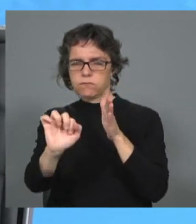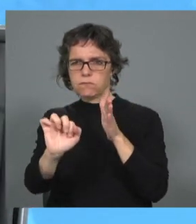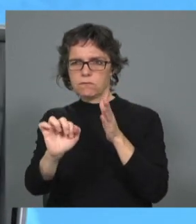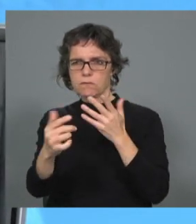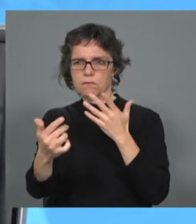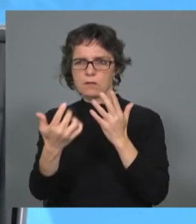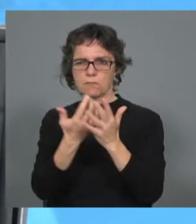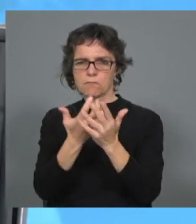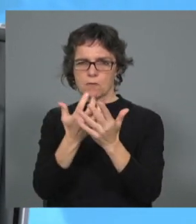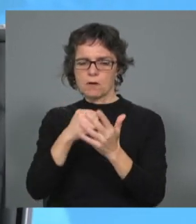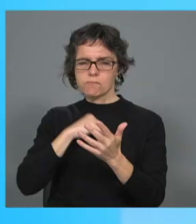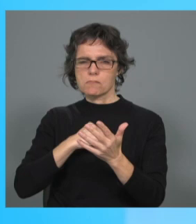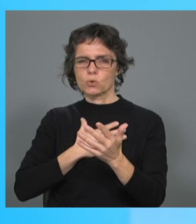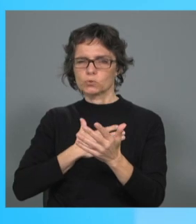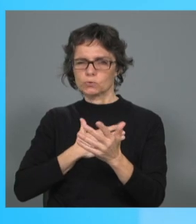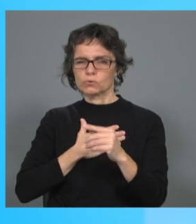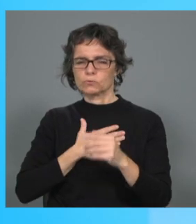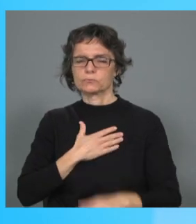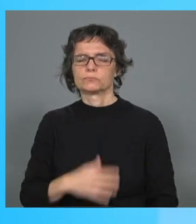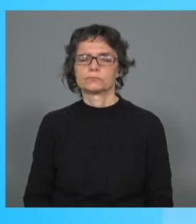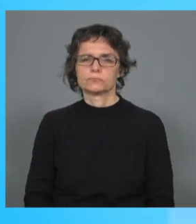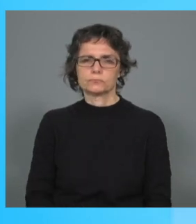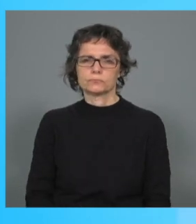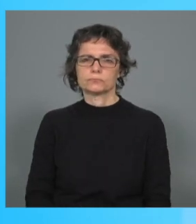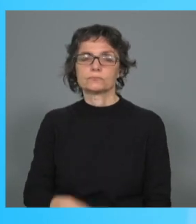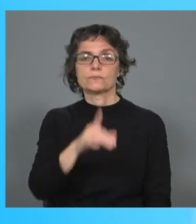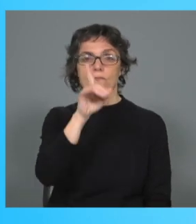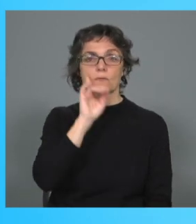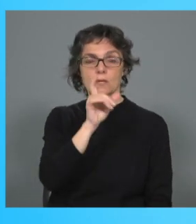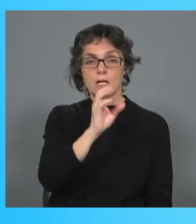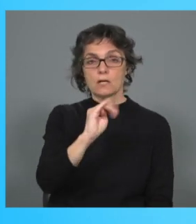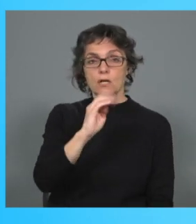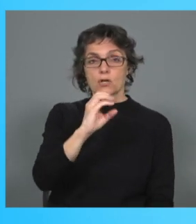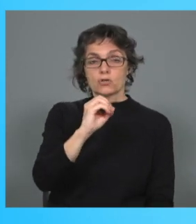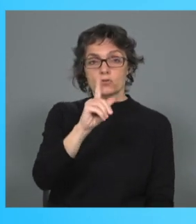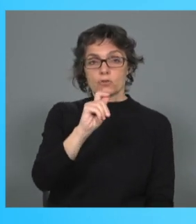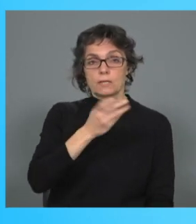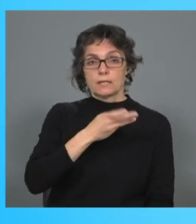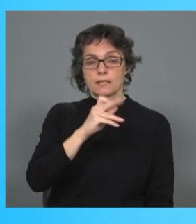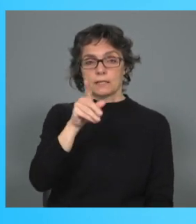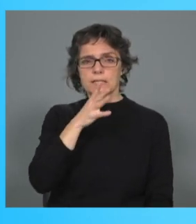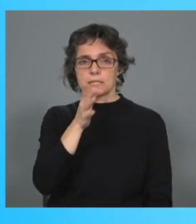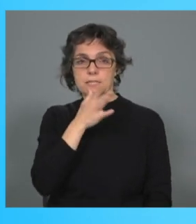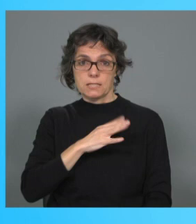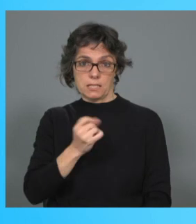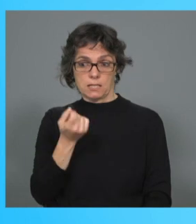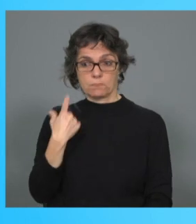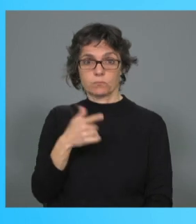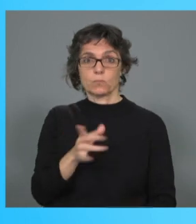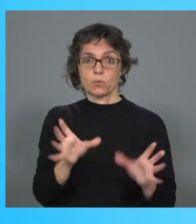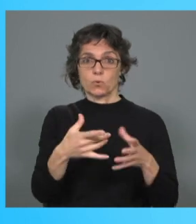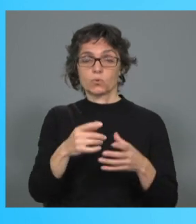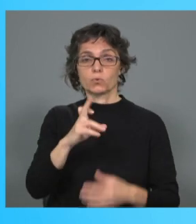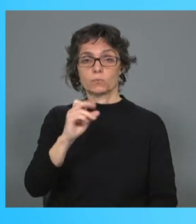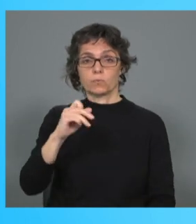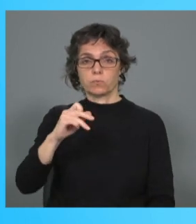aspectos. A Soledade falava que este grupo, o Reparar, rapidamente se encheu com